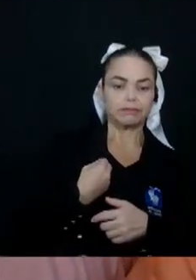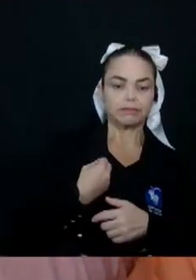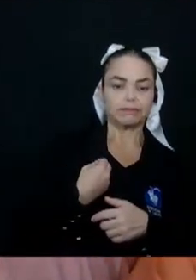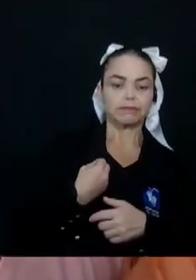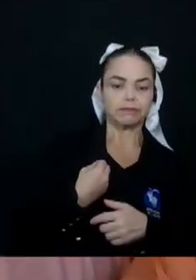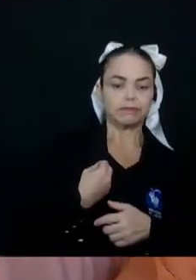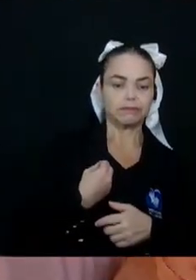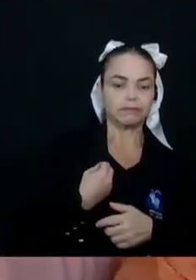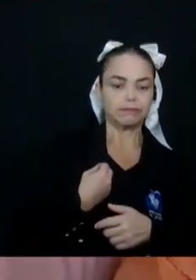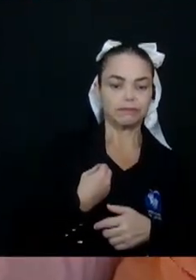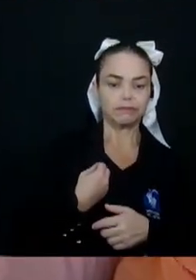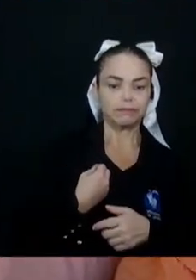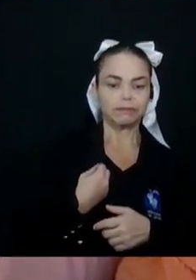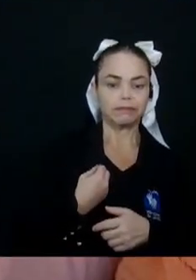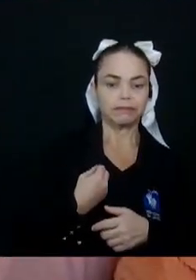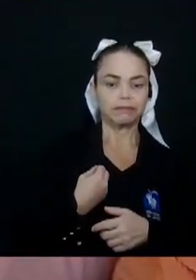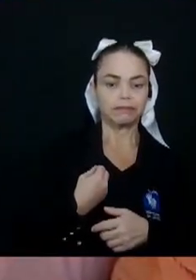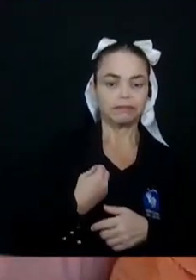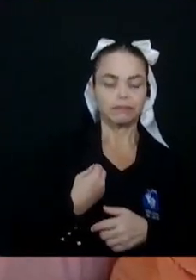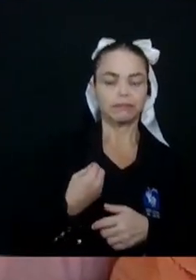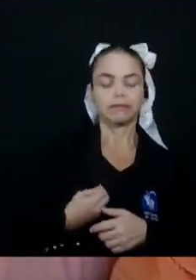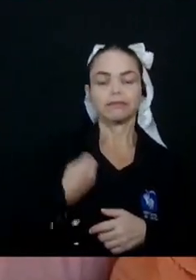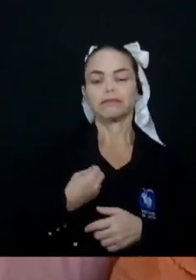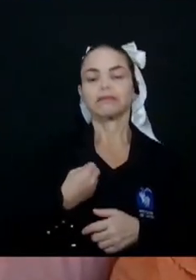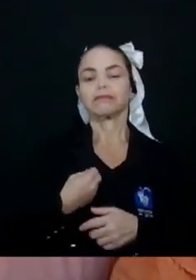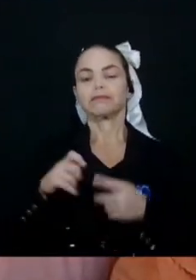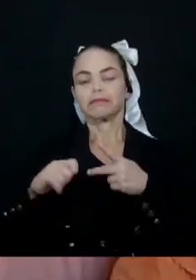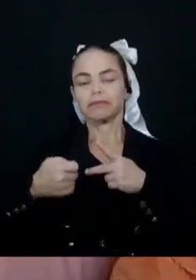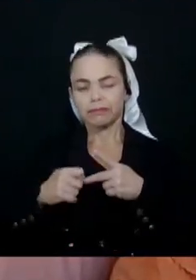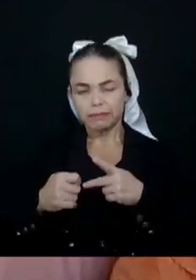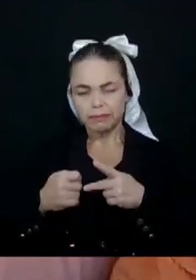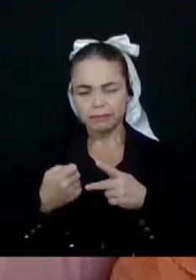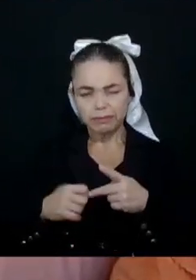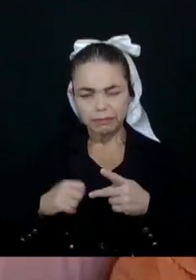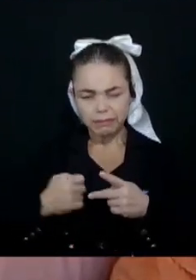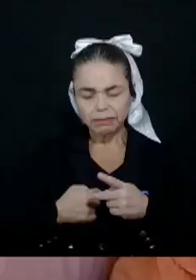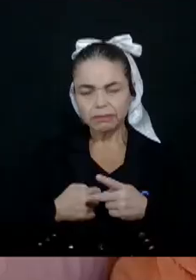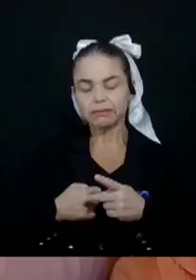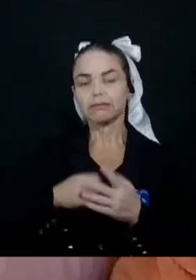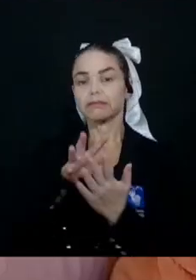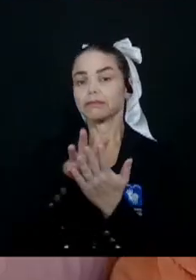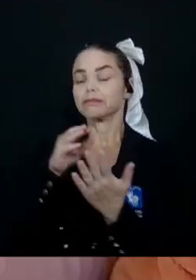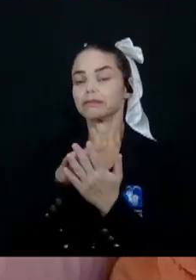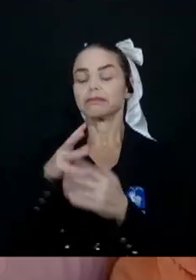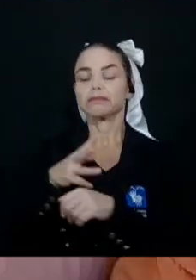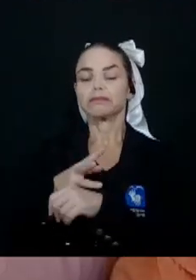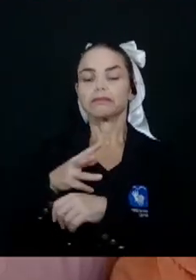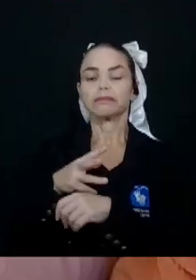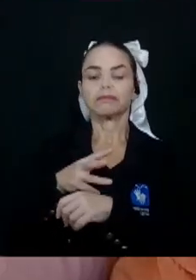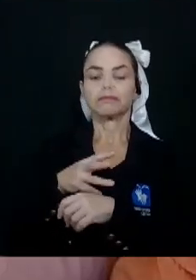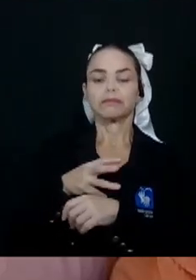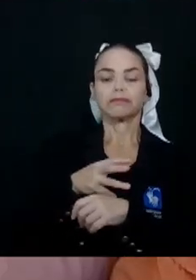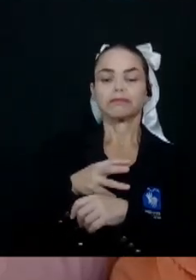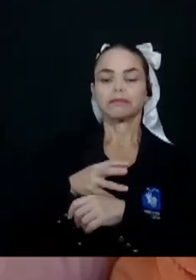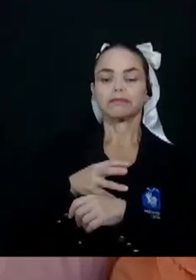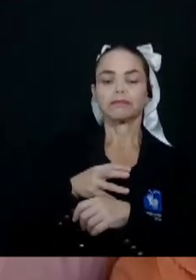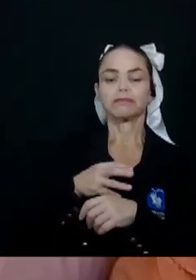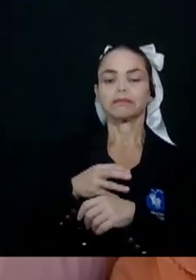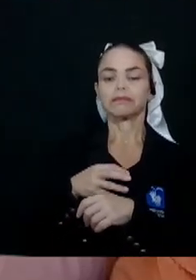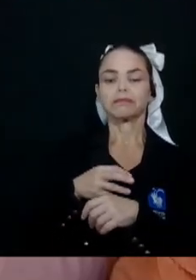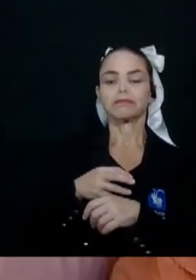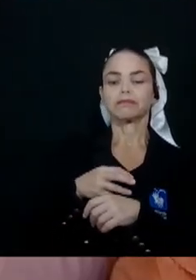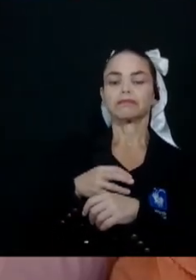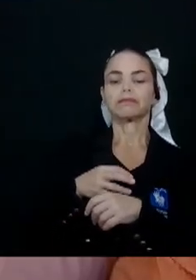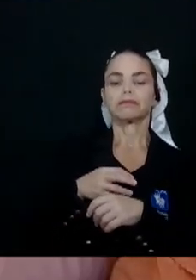para mim. Exato. Vamos supor, se clonarem o meu WhatsApp e pedirem um Pix. E você for fazer um Pix para mim, verifica